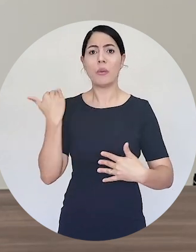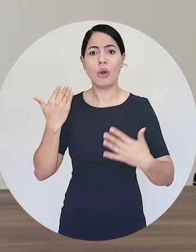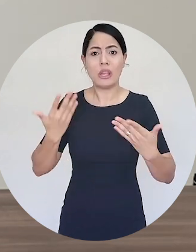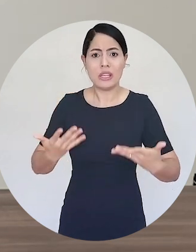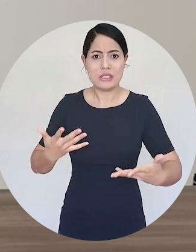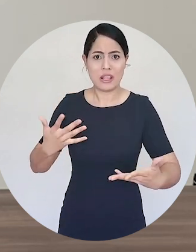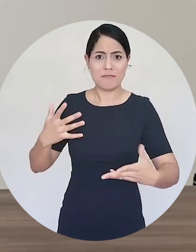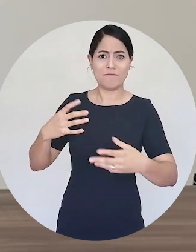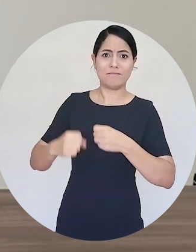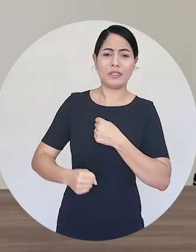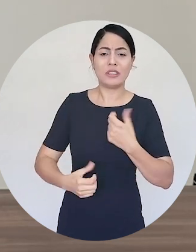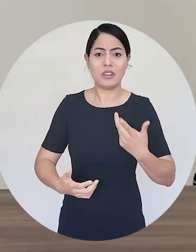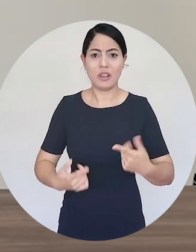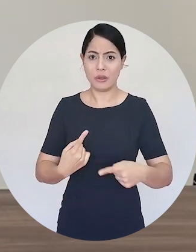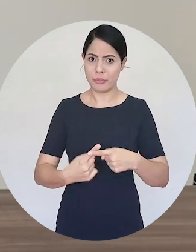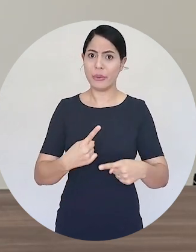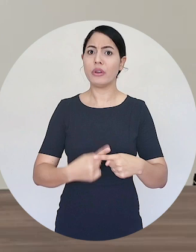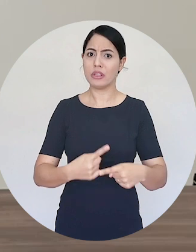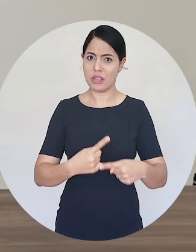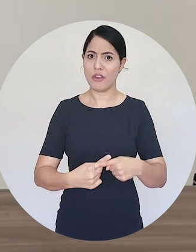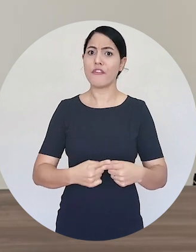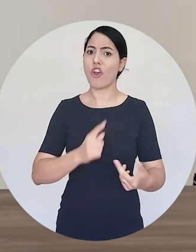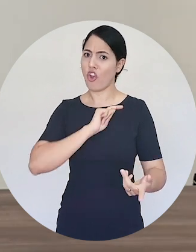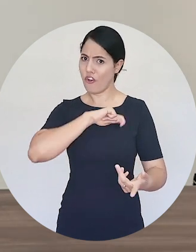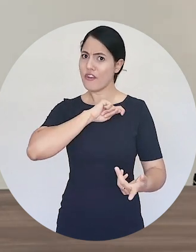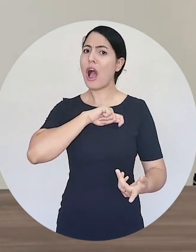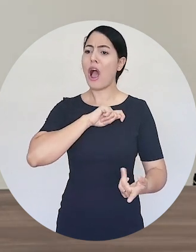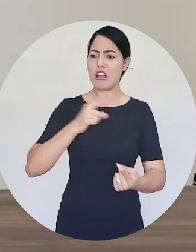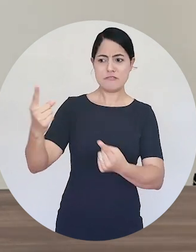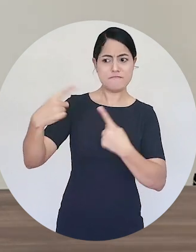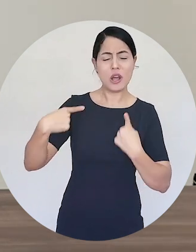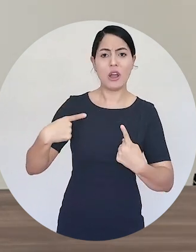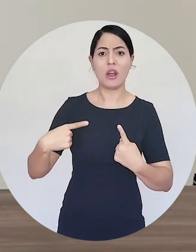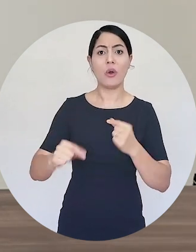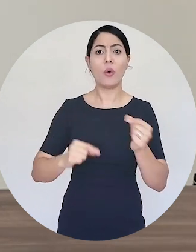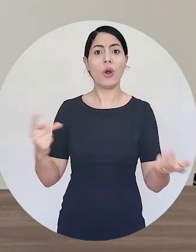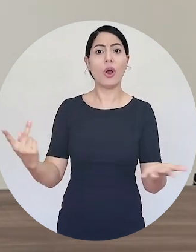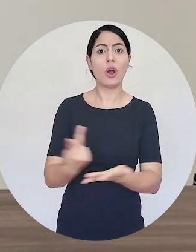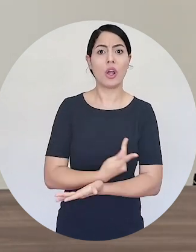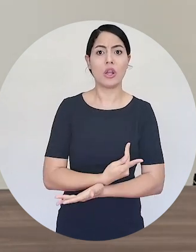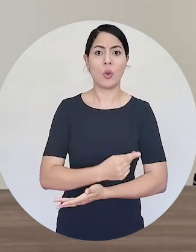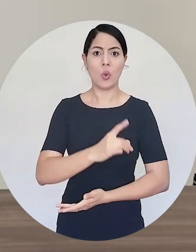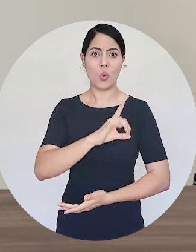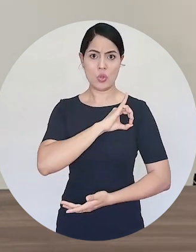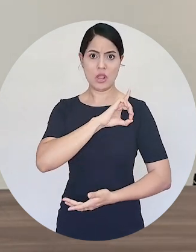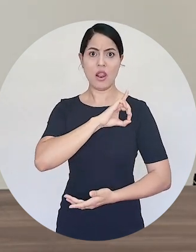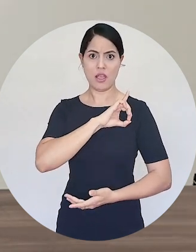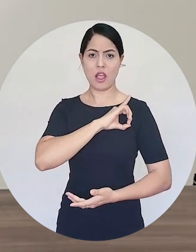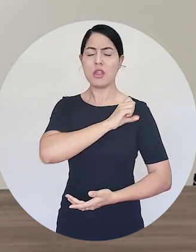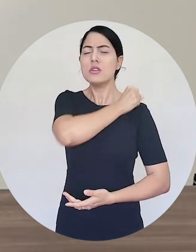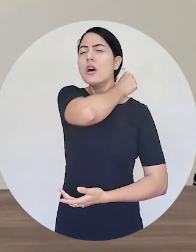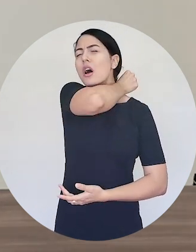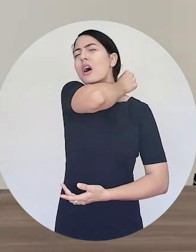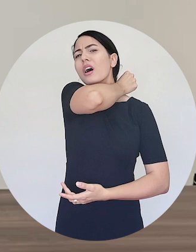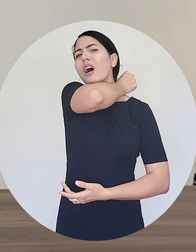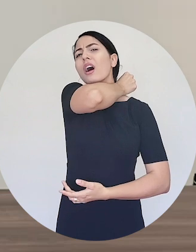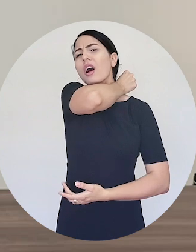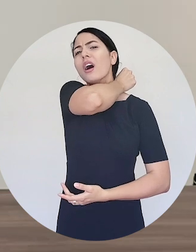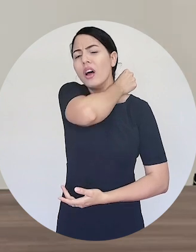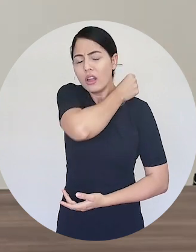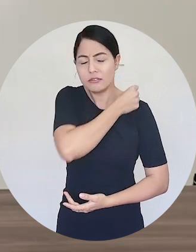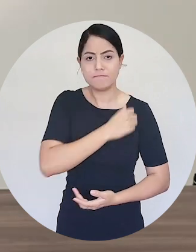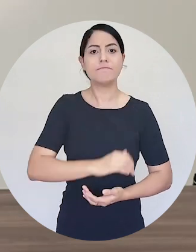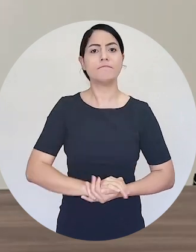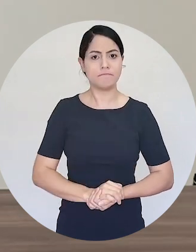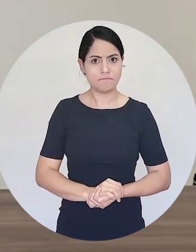momento. Fui agredido covardemente quando recebi um estrangulamento, mata-leão do